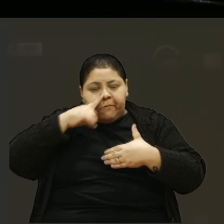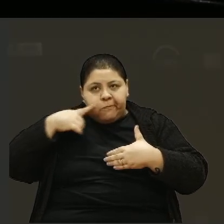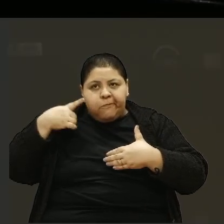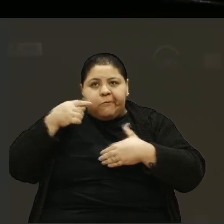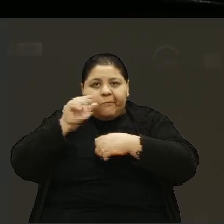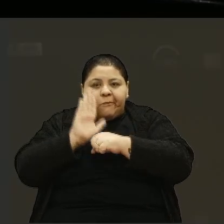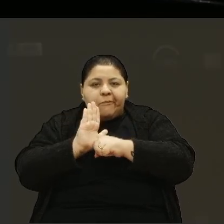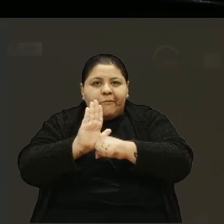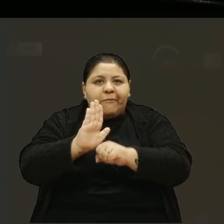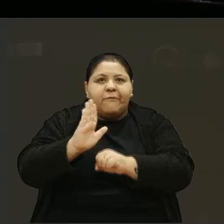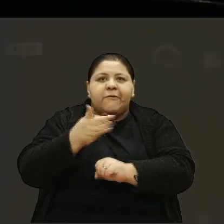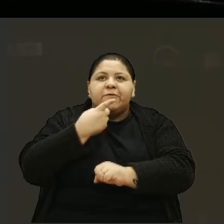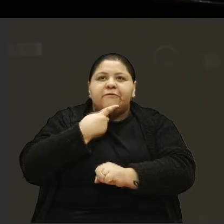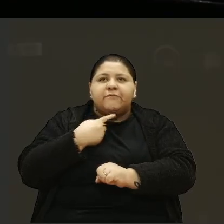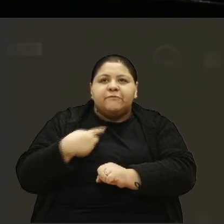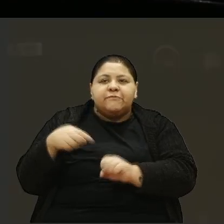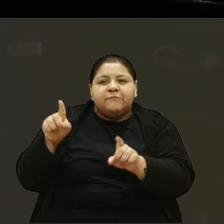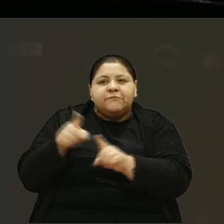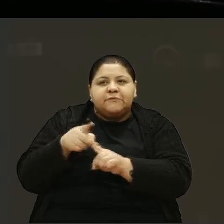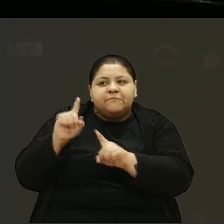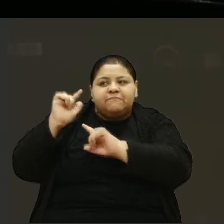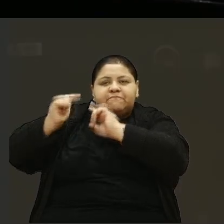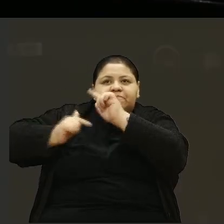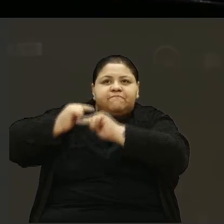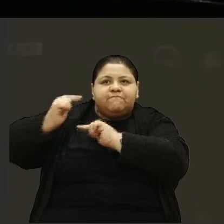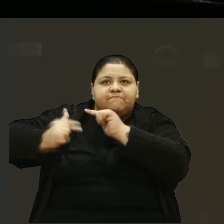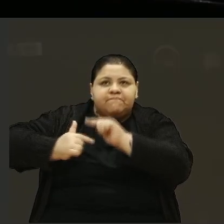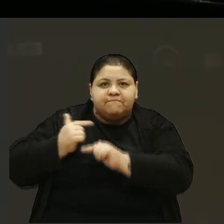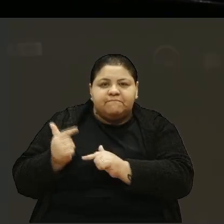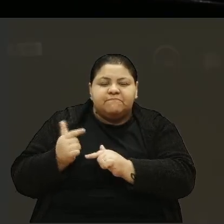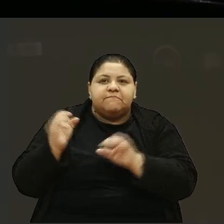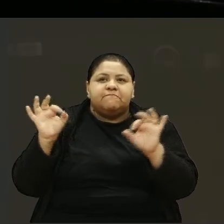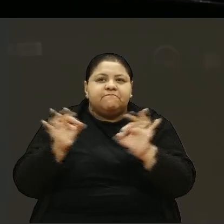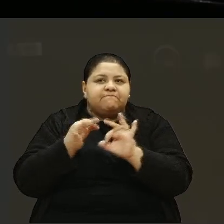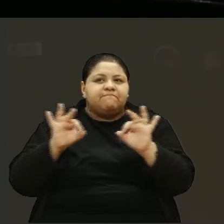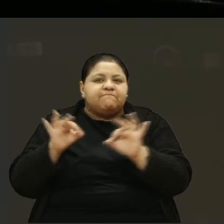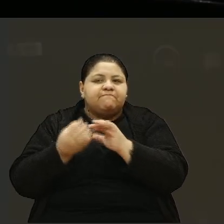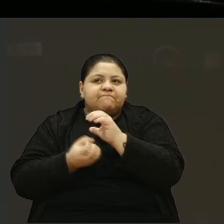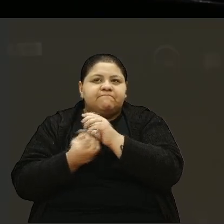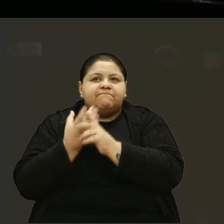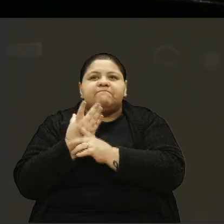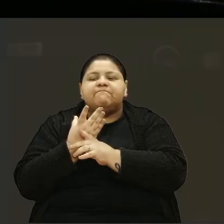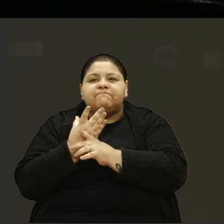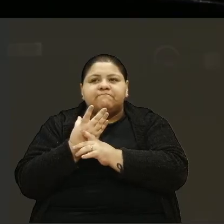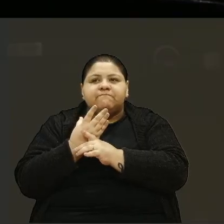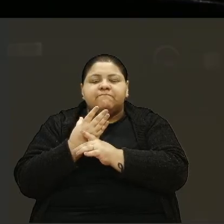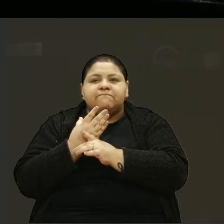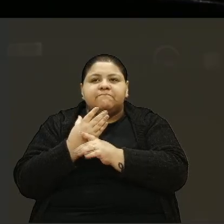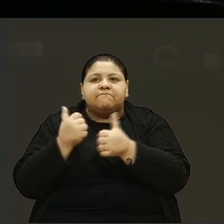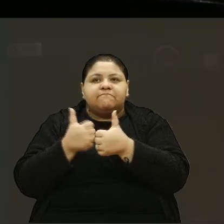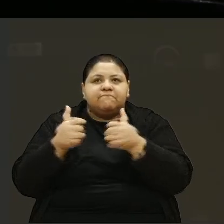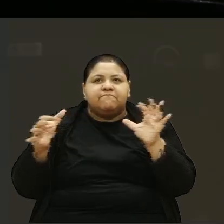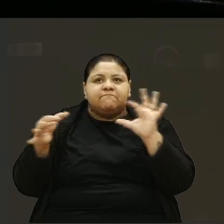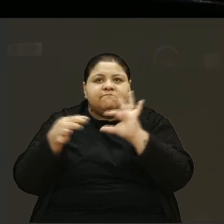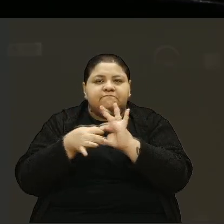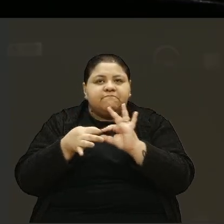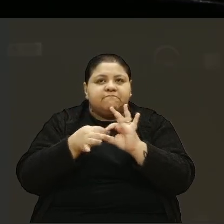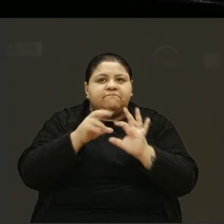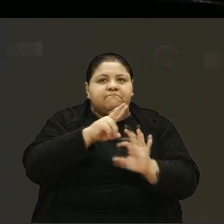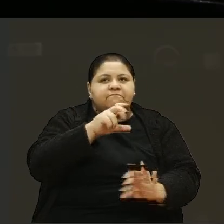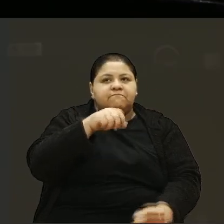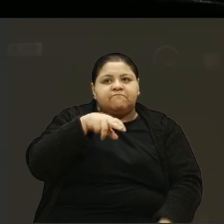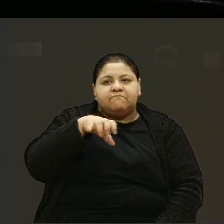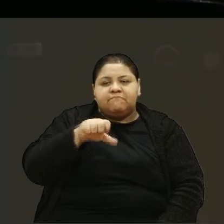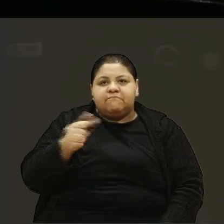e apreciadores da autêntica música nativista com uma belíssima composição, com parceria de Ivane Dardi,